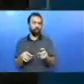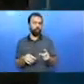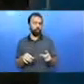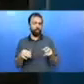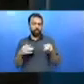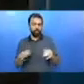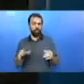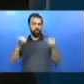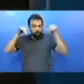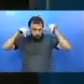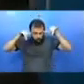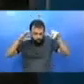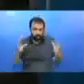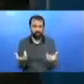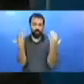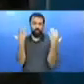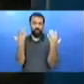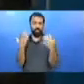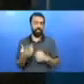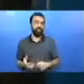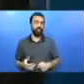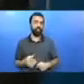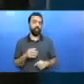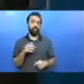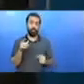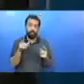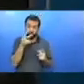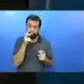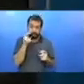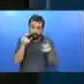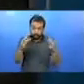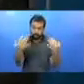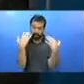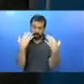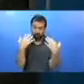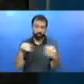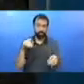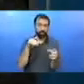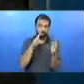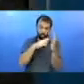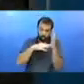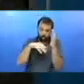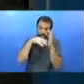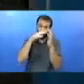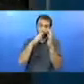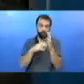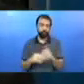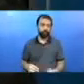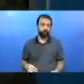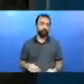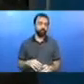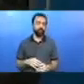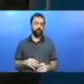Boi. Por isso que quando a gente pede assim para vocês fazerem desenhos e nós falamos para vocês pensarem nas cenas completas, é justamente isso, para vocês